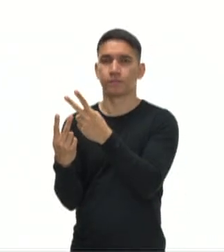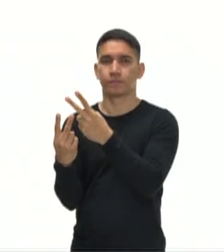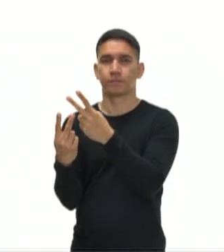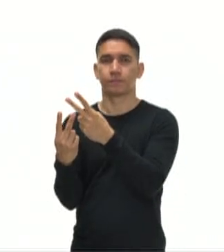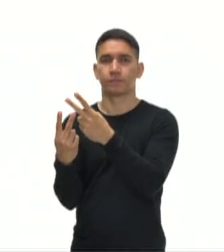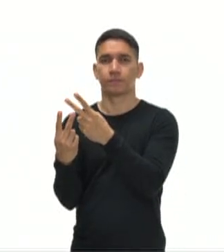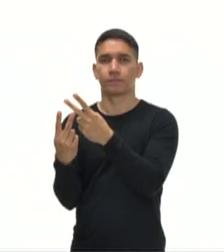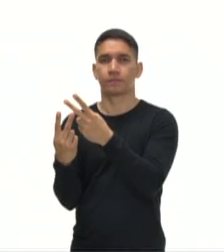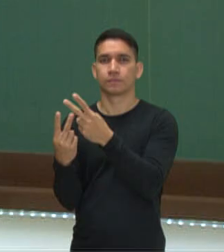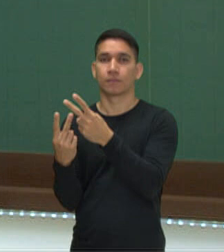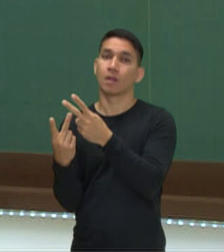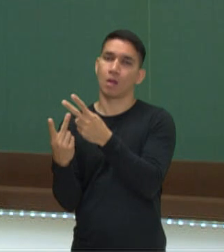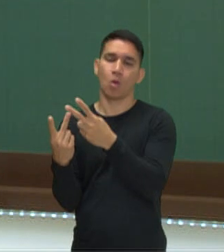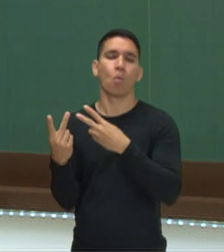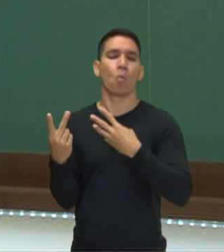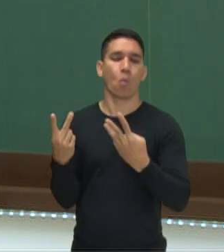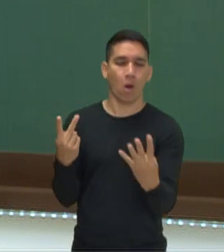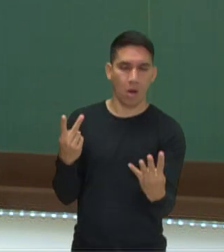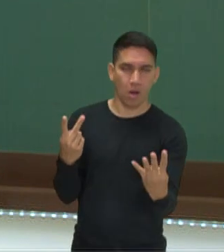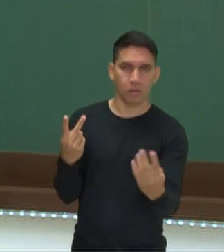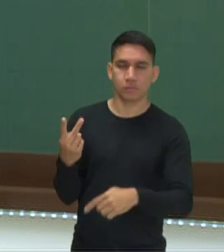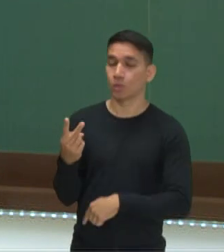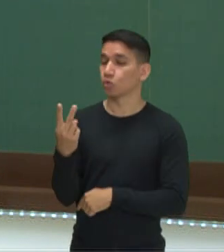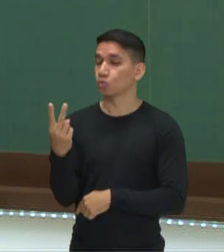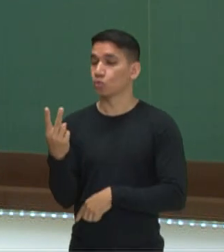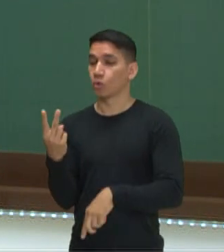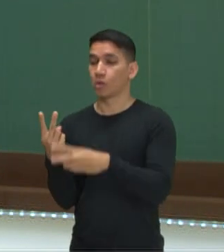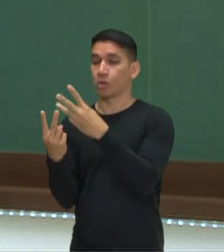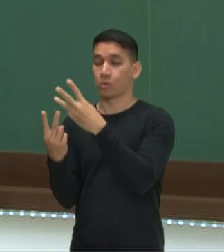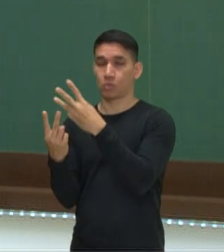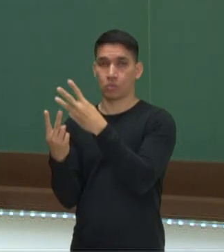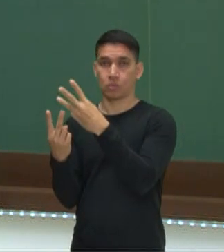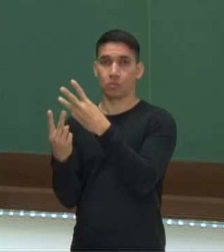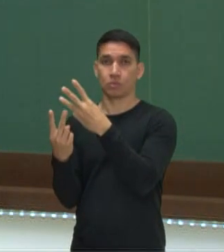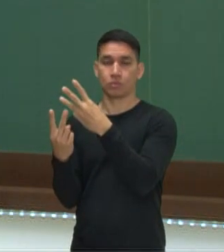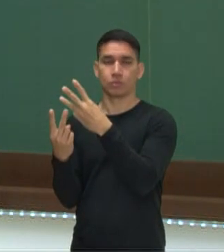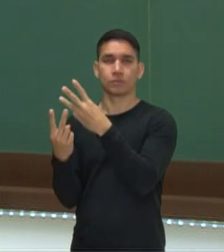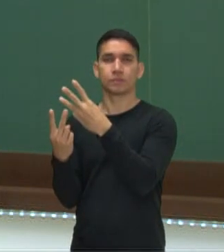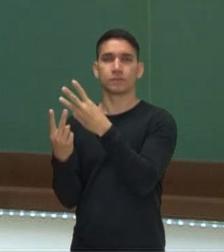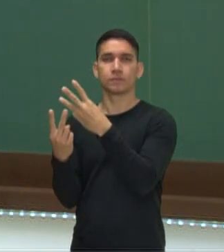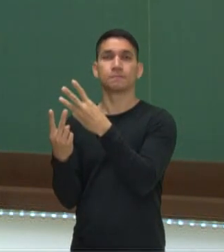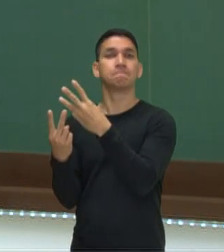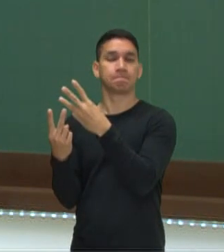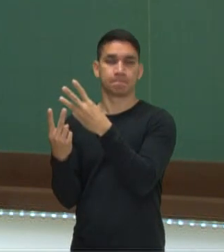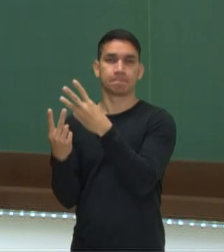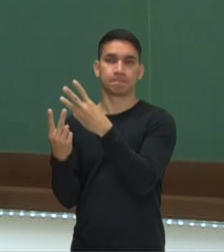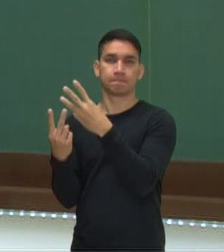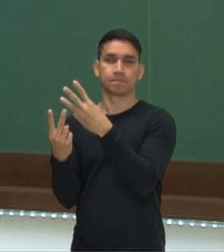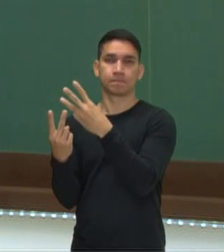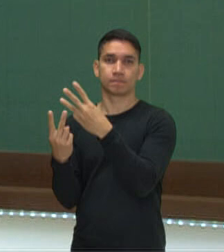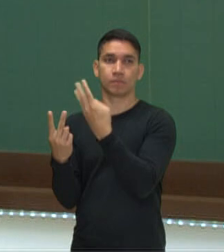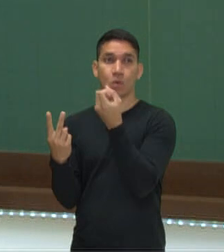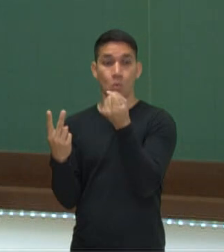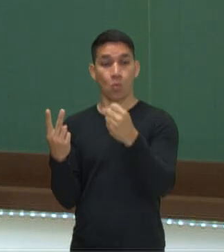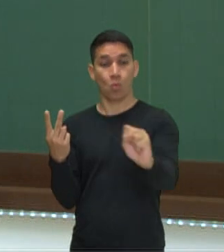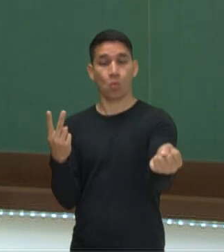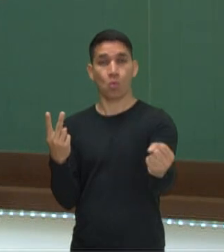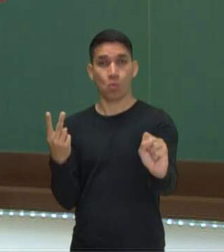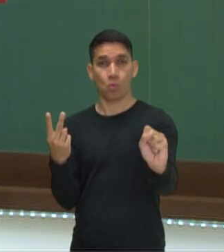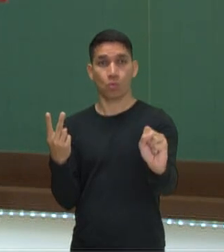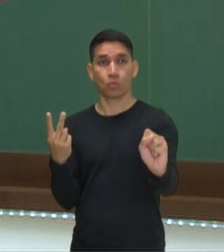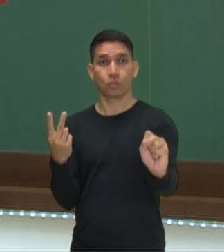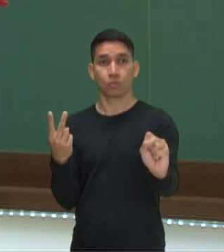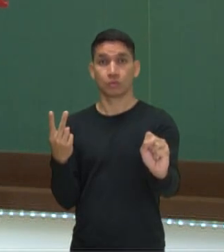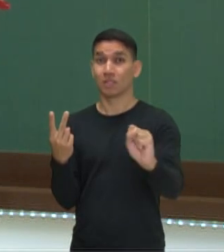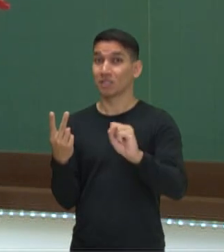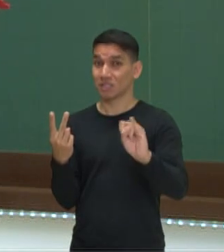ao quadrado, 4. 2 ao cubo, 2 elevado na 3. 2 elevado na 3, 8. E